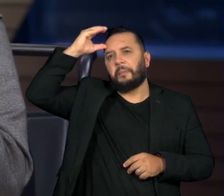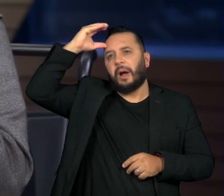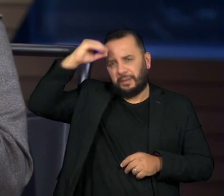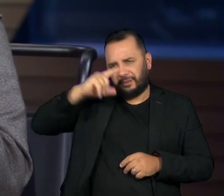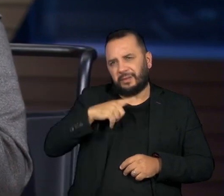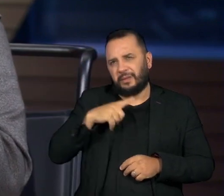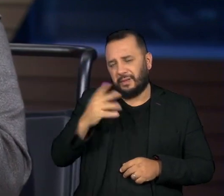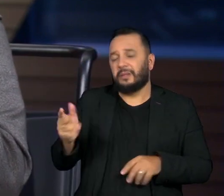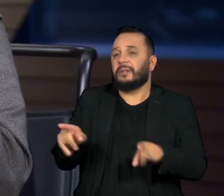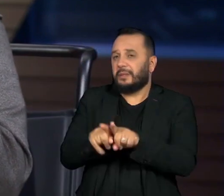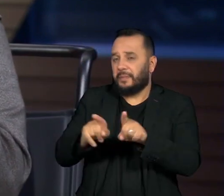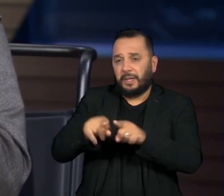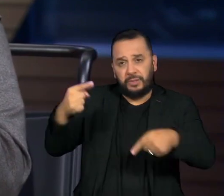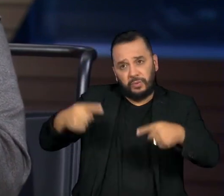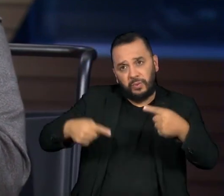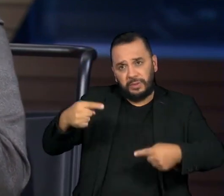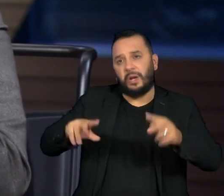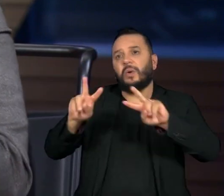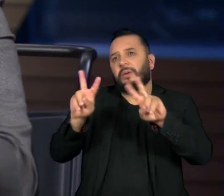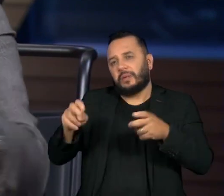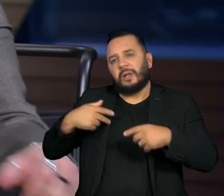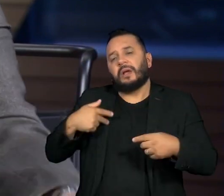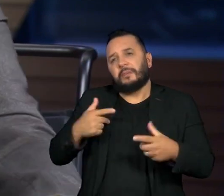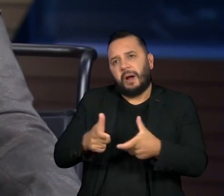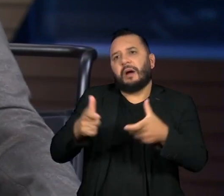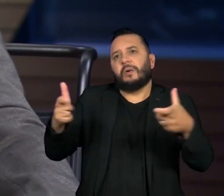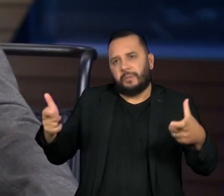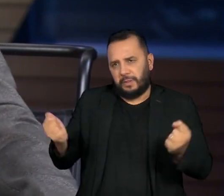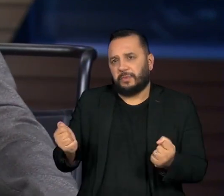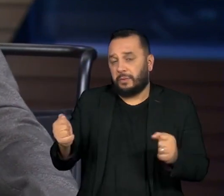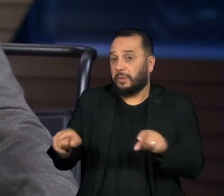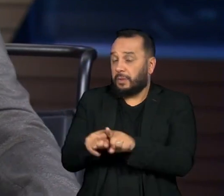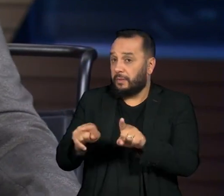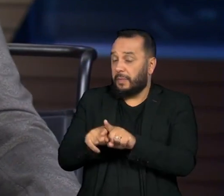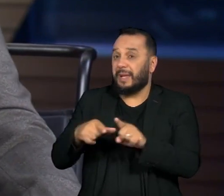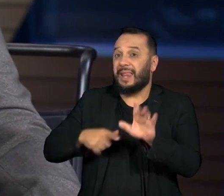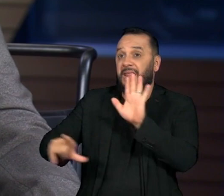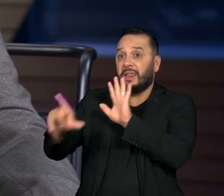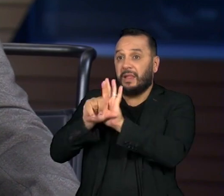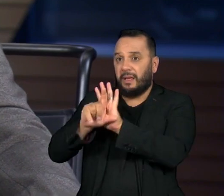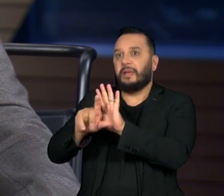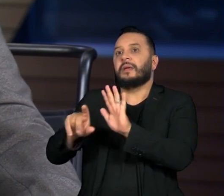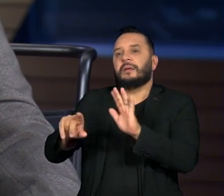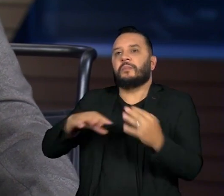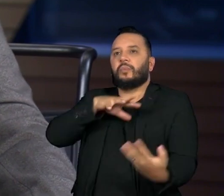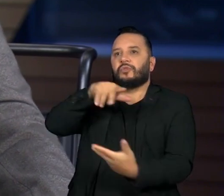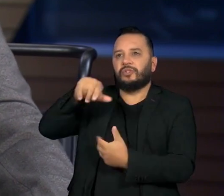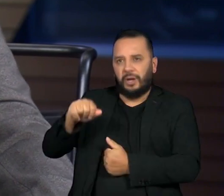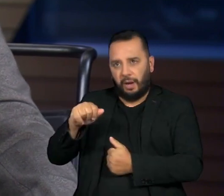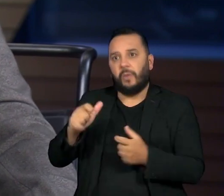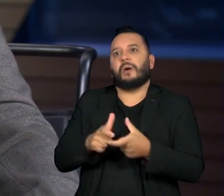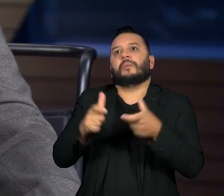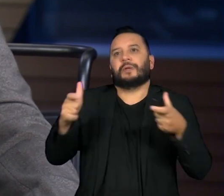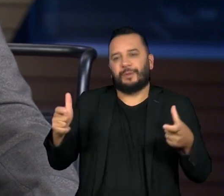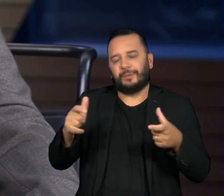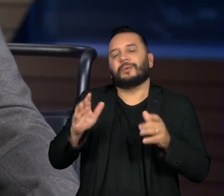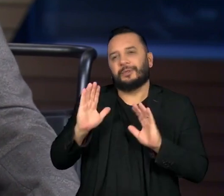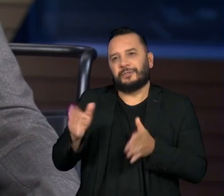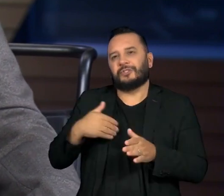sobre o tema aumentou, o número de normas internacionais aumentou. O problema é que